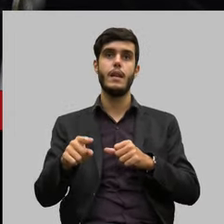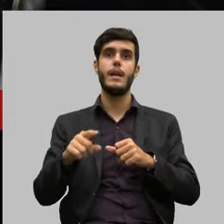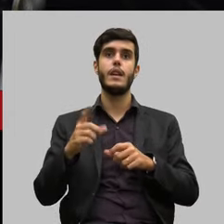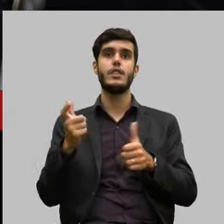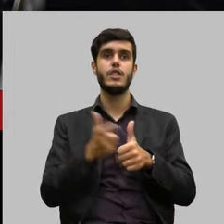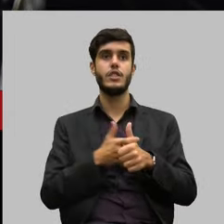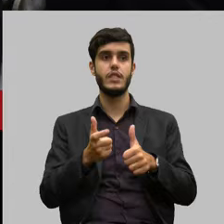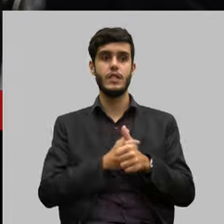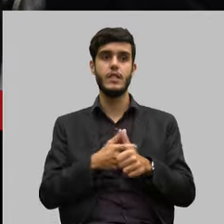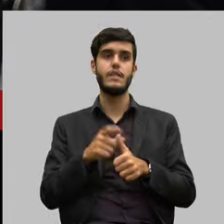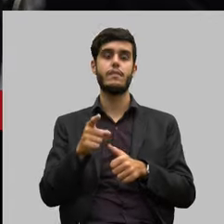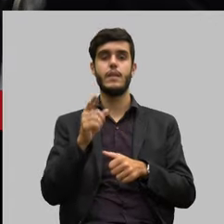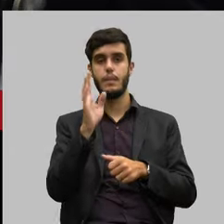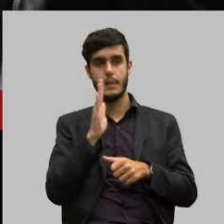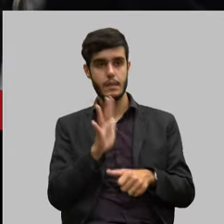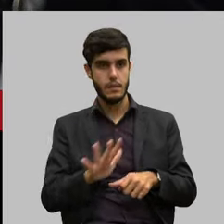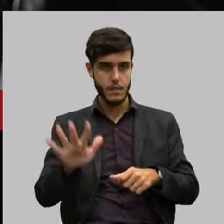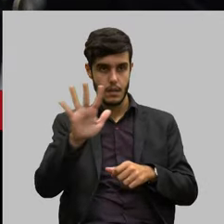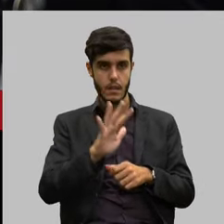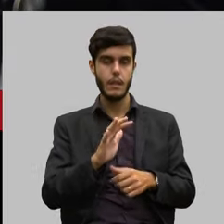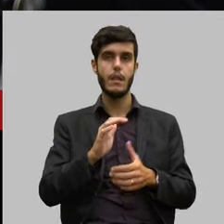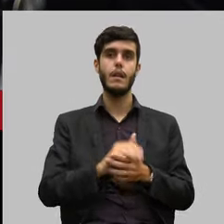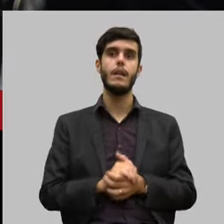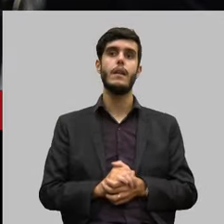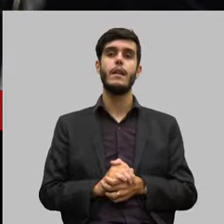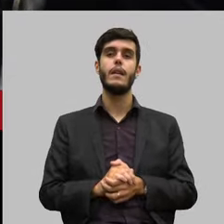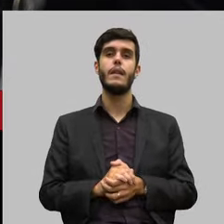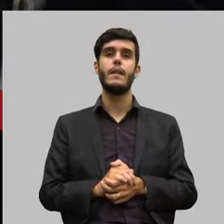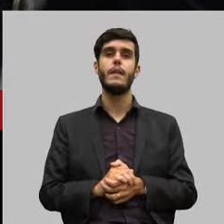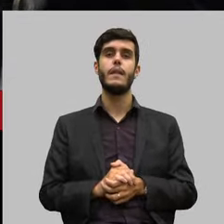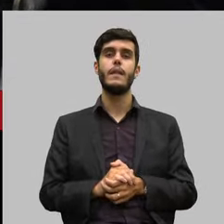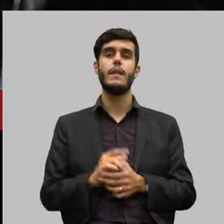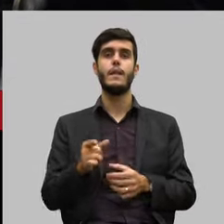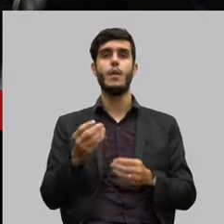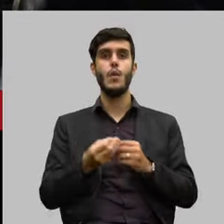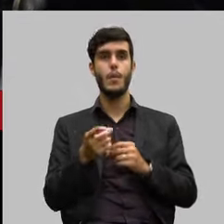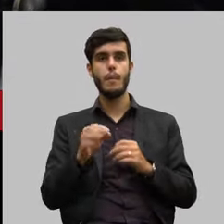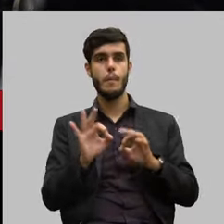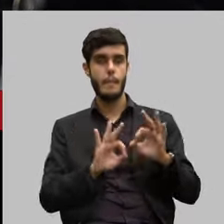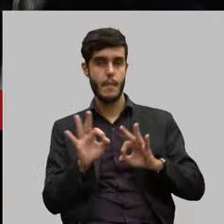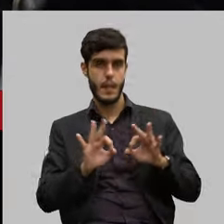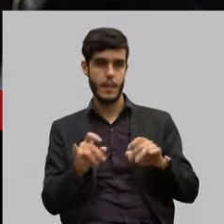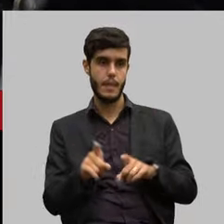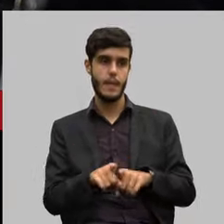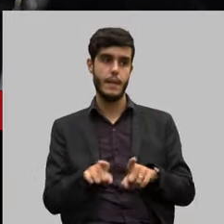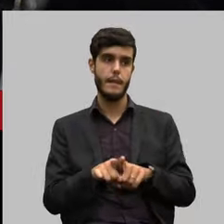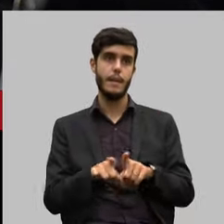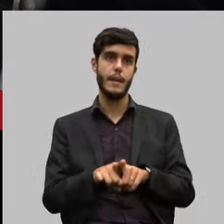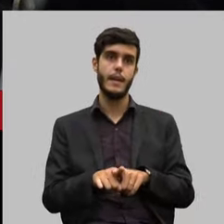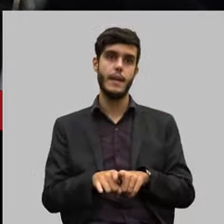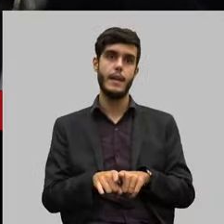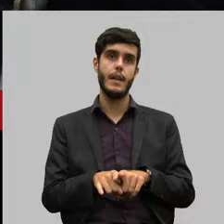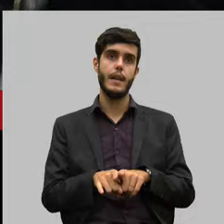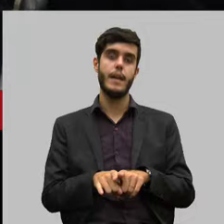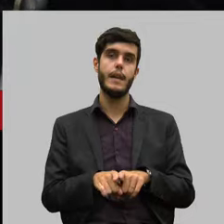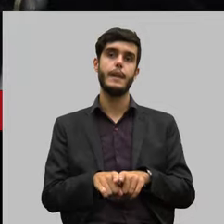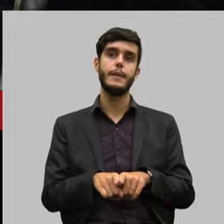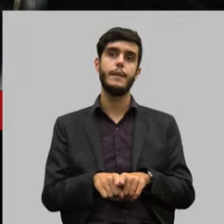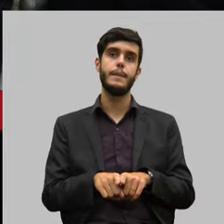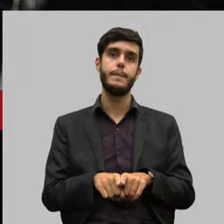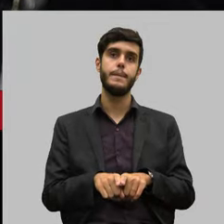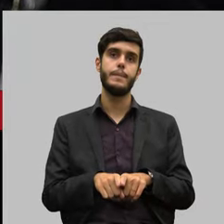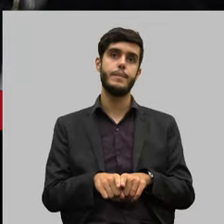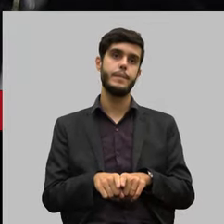né Estamos procurando eh homologar o plano Estamos procurando eh eh